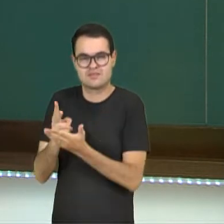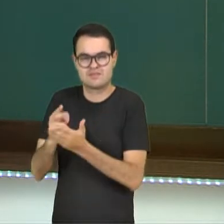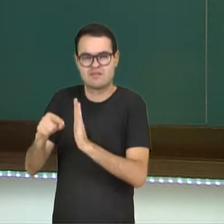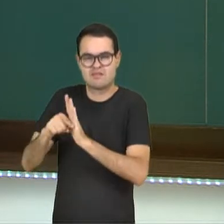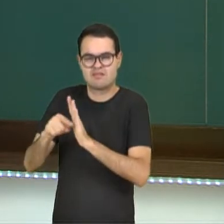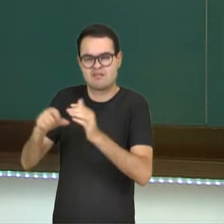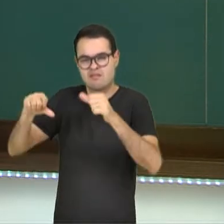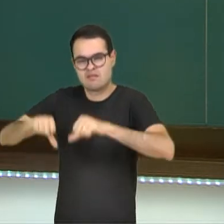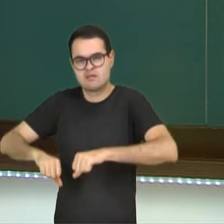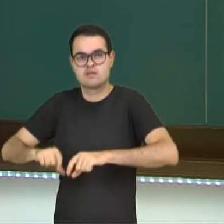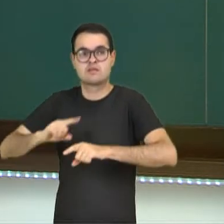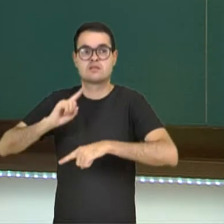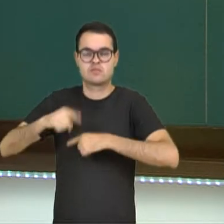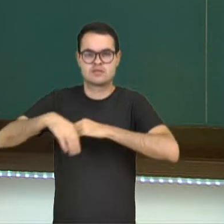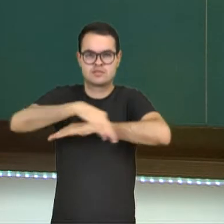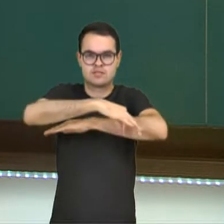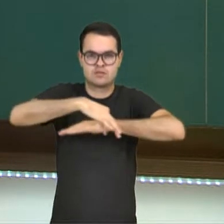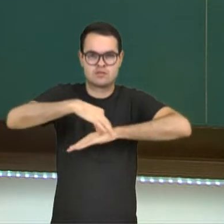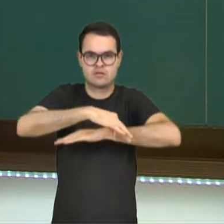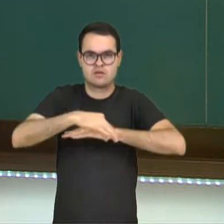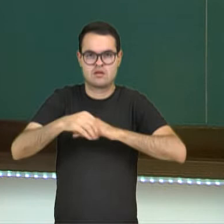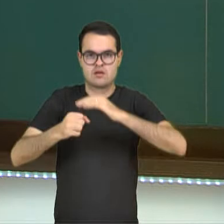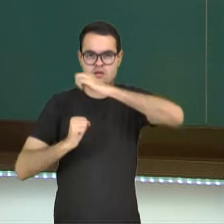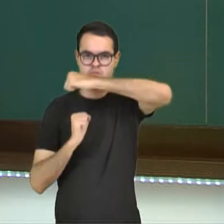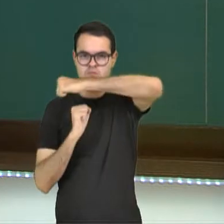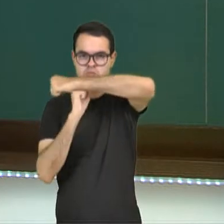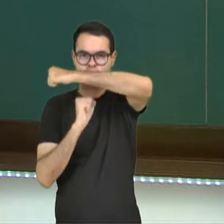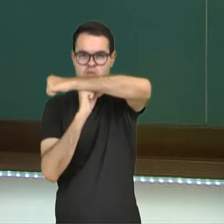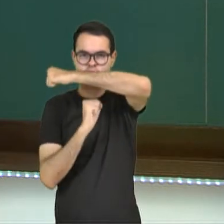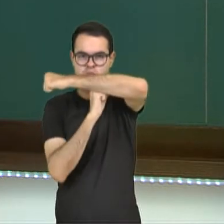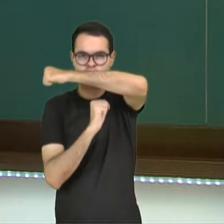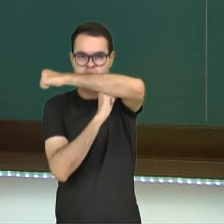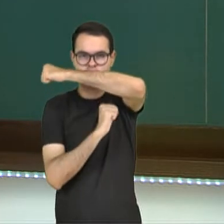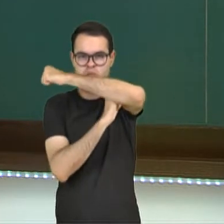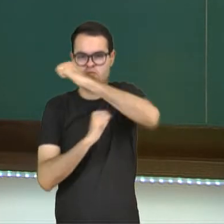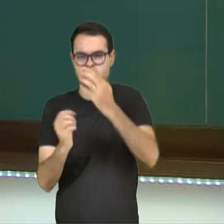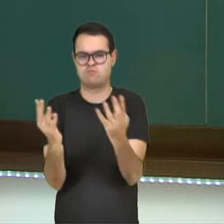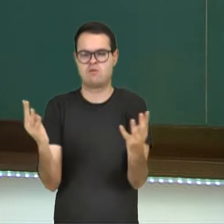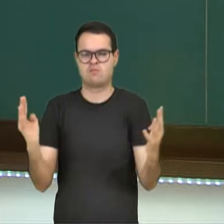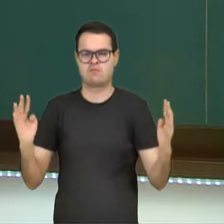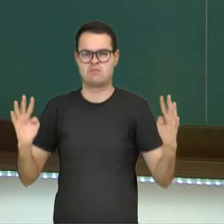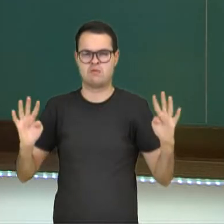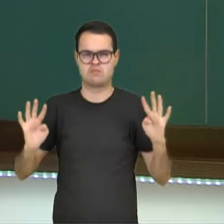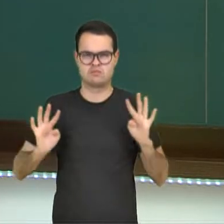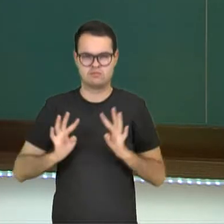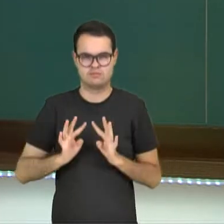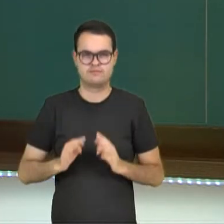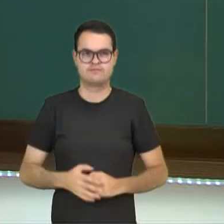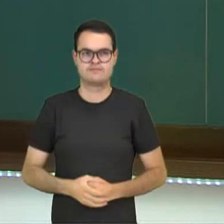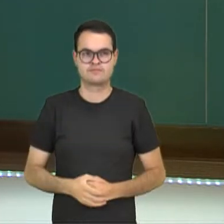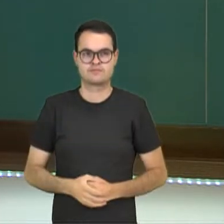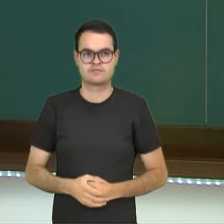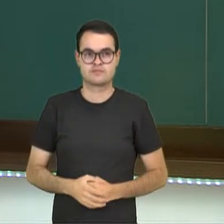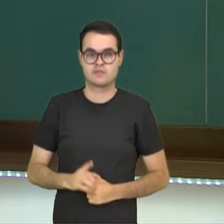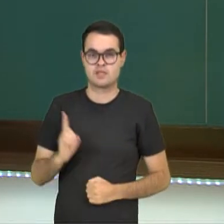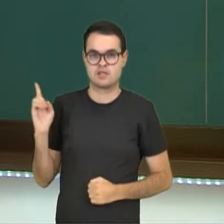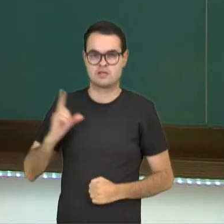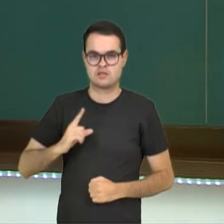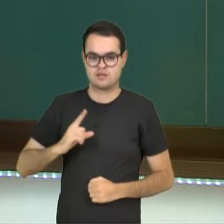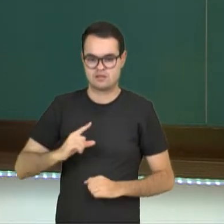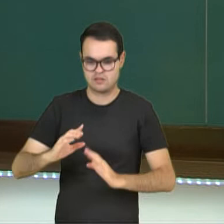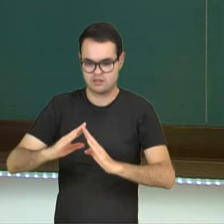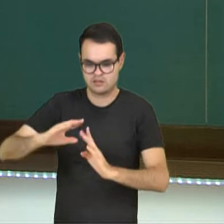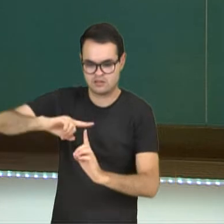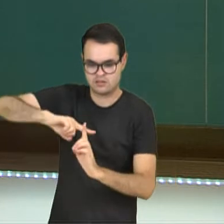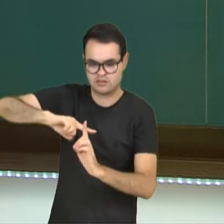Na arquitetura a gente vai ter esse excesso de colunas, né? Exagero nos elementos arquitetônicos. Aqui a gente tem a Capela de Paz,